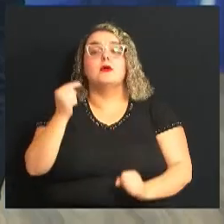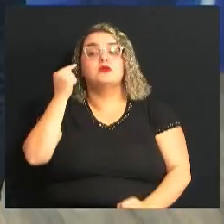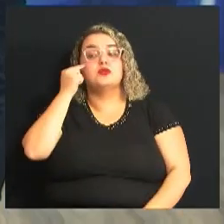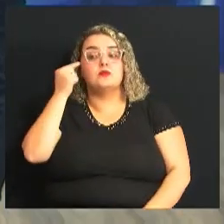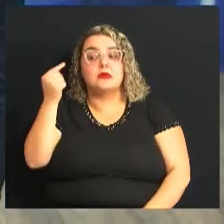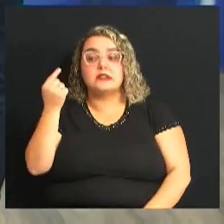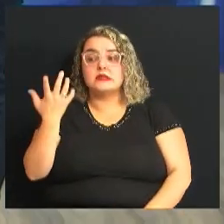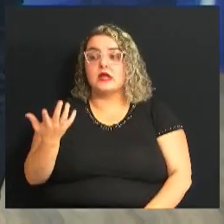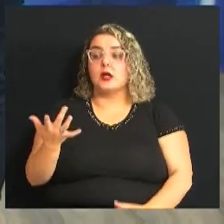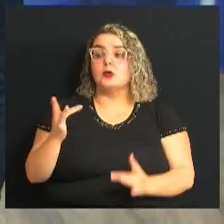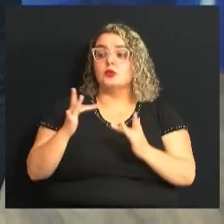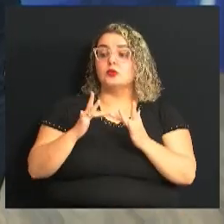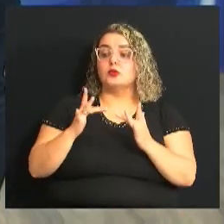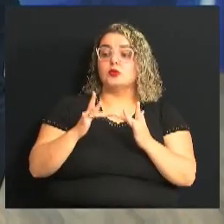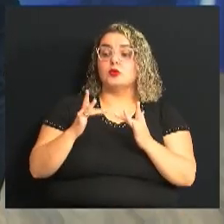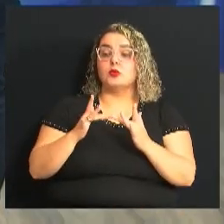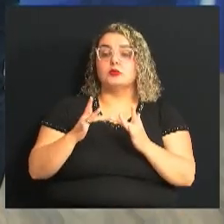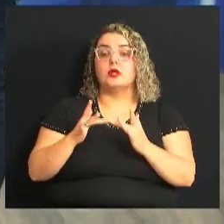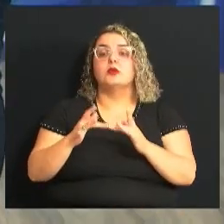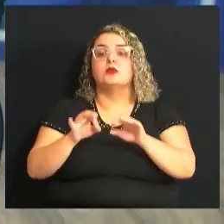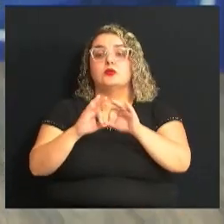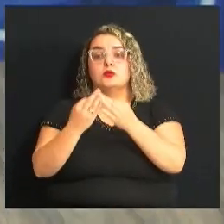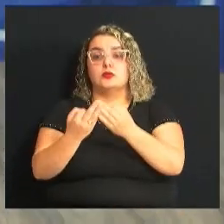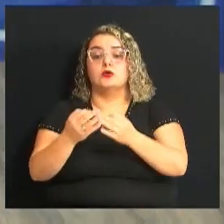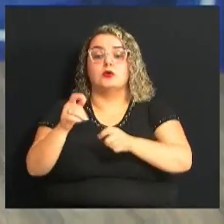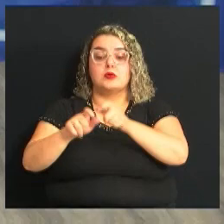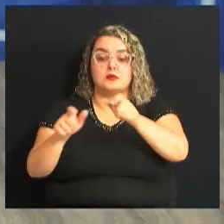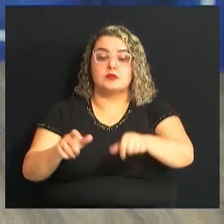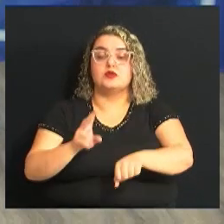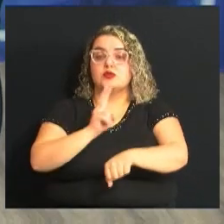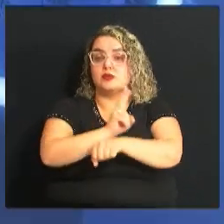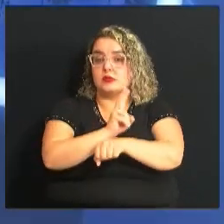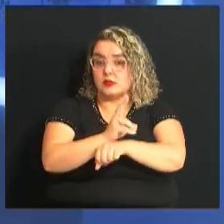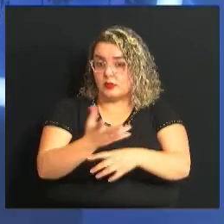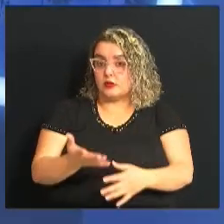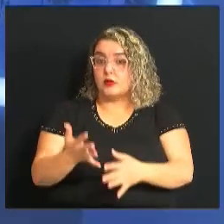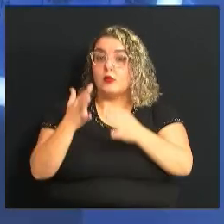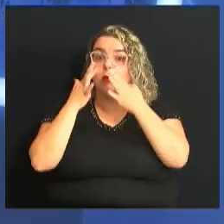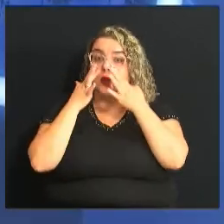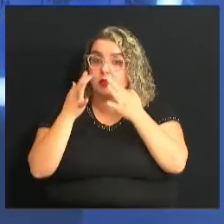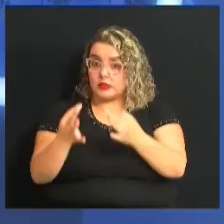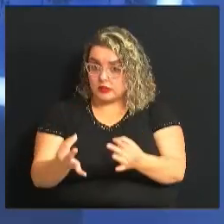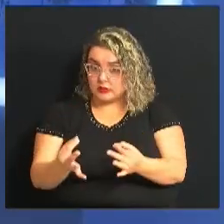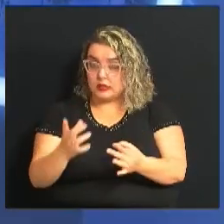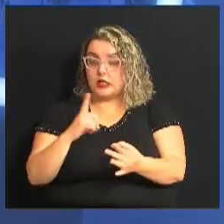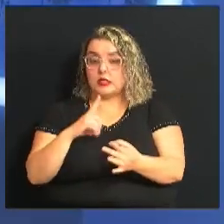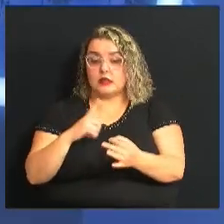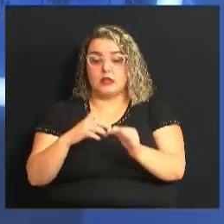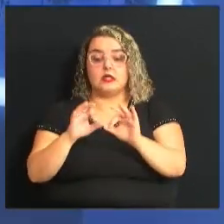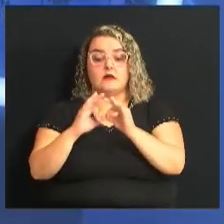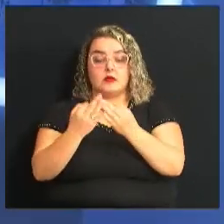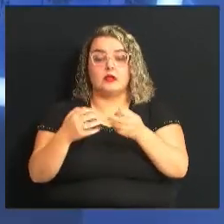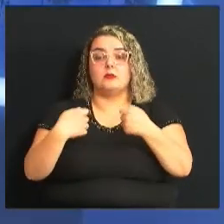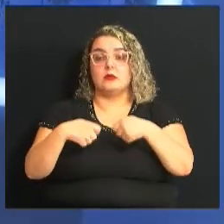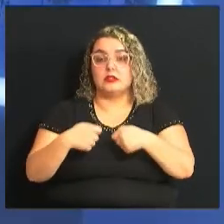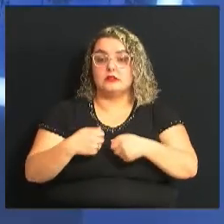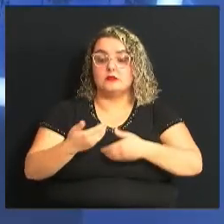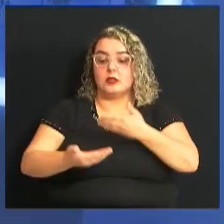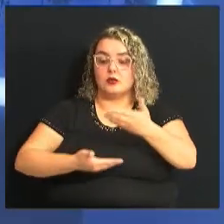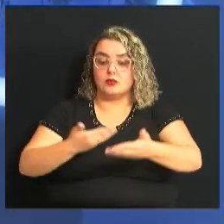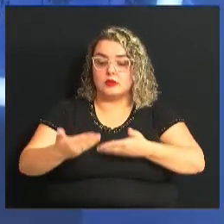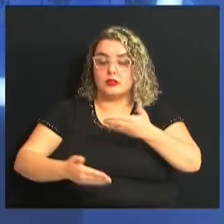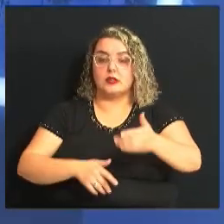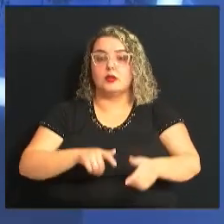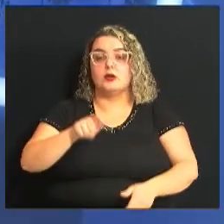no contato com os familiares e cuidadores. Então, atenção, se você tem um caso desse na família e precisa cuidar da pessoa,